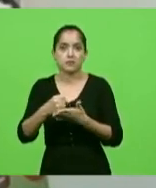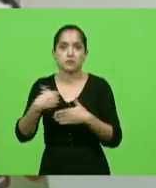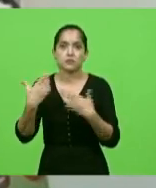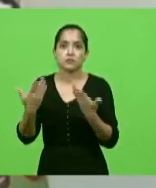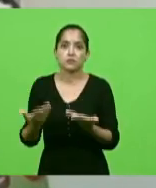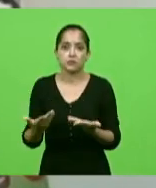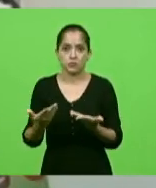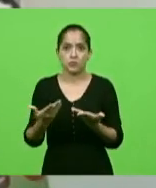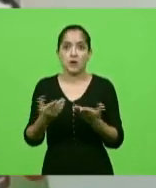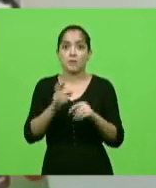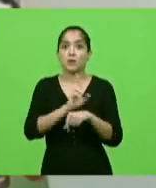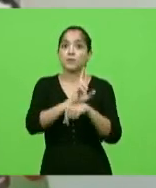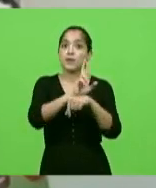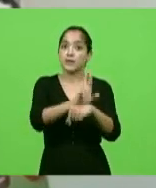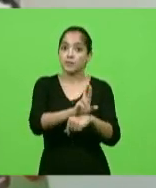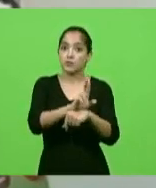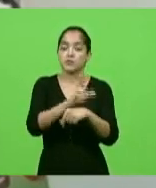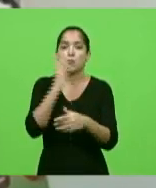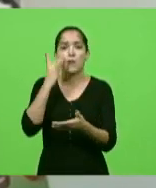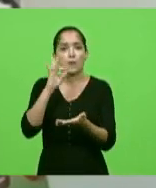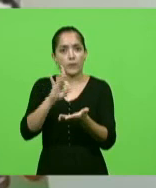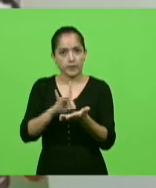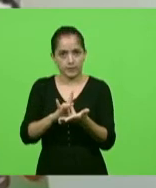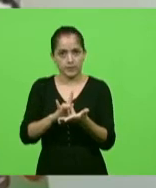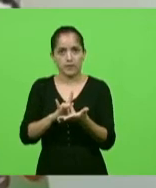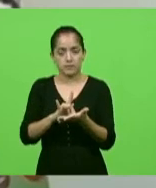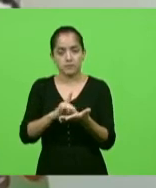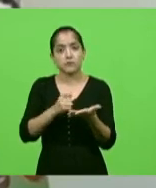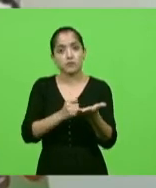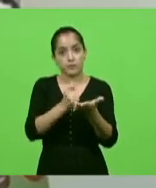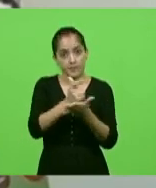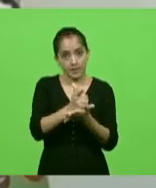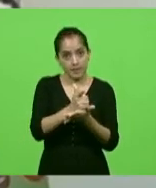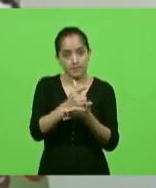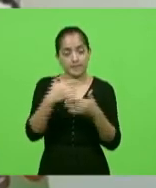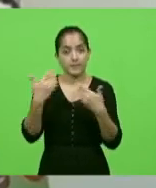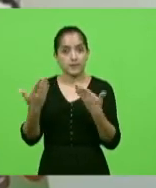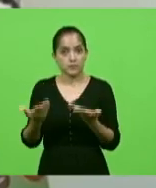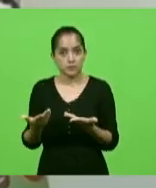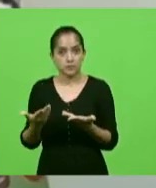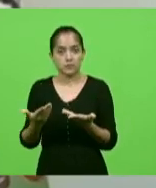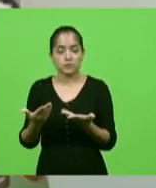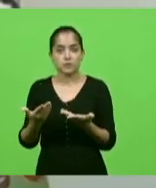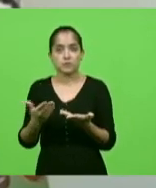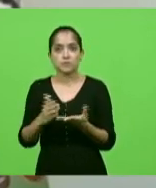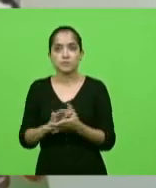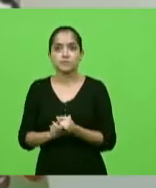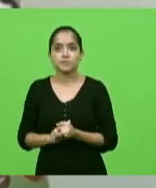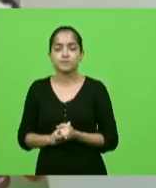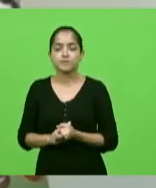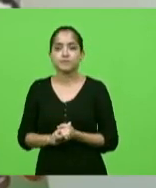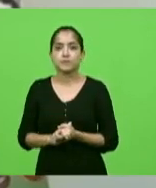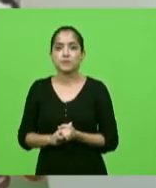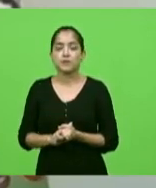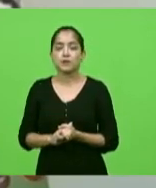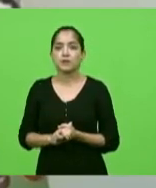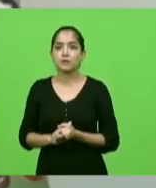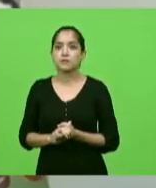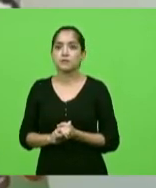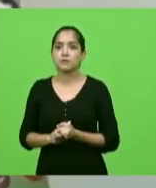portanto a própria representação reconhece que houve liquidação sendo relevante apesar do conceito corrente